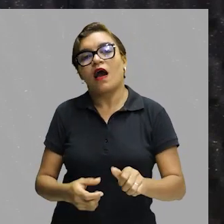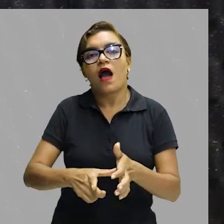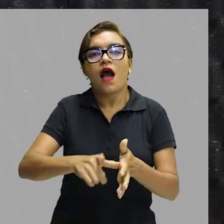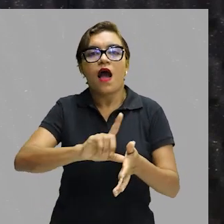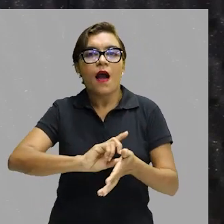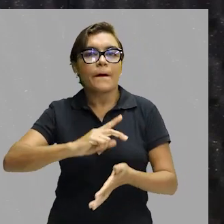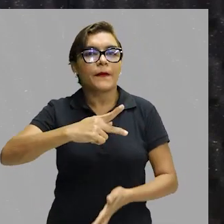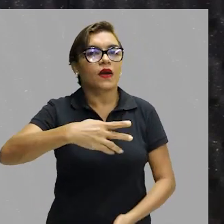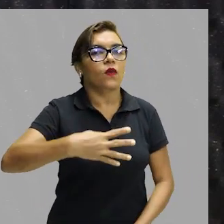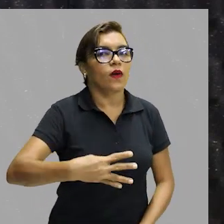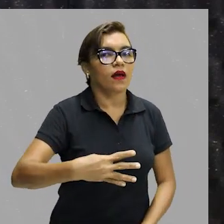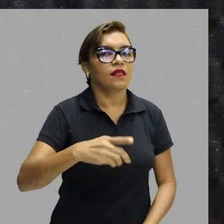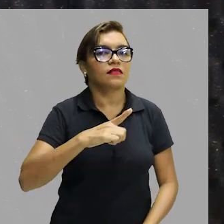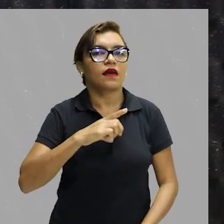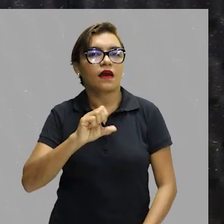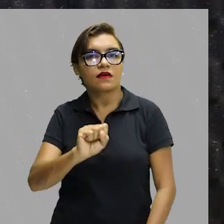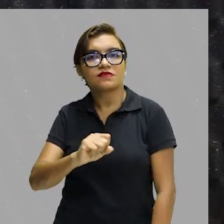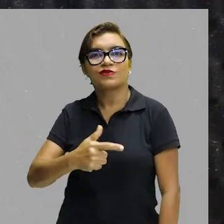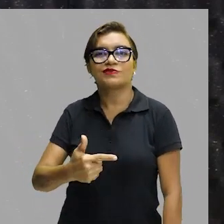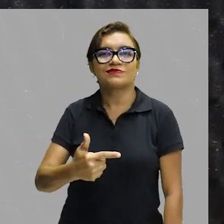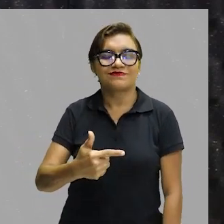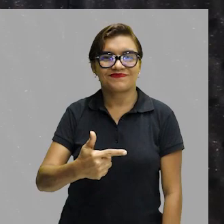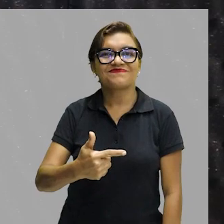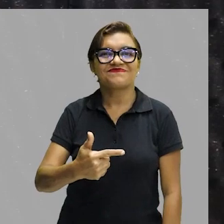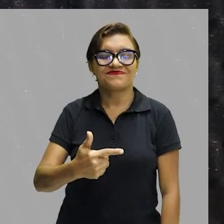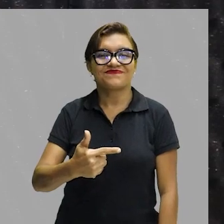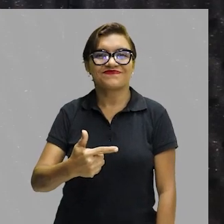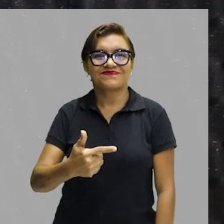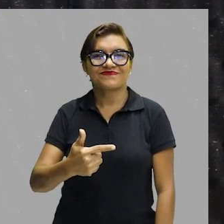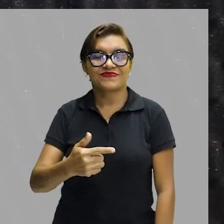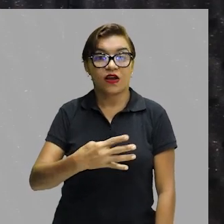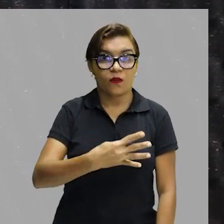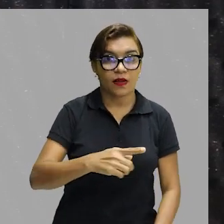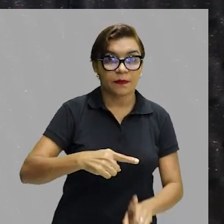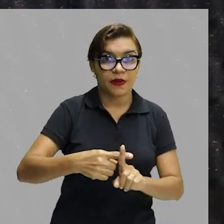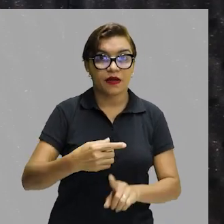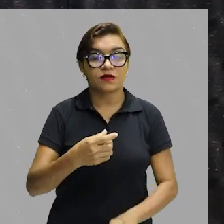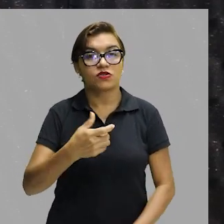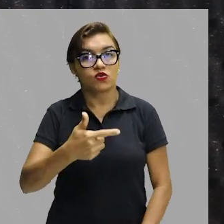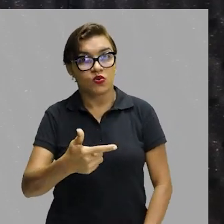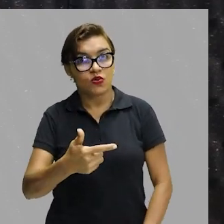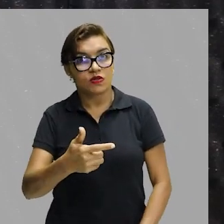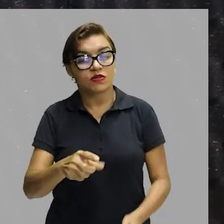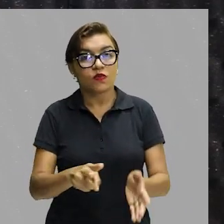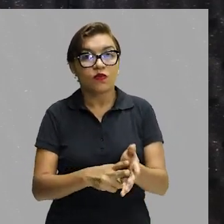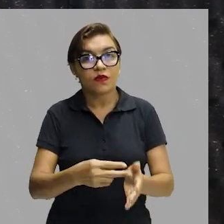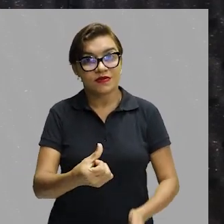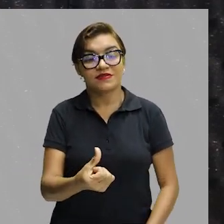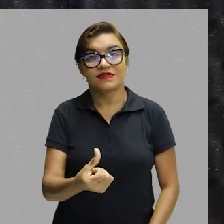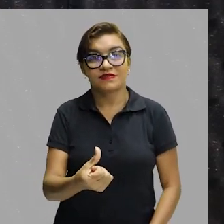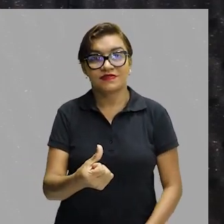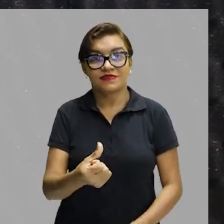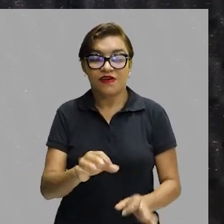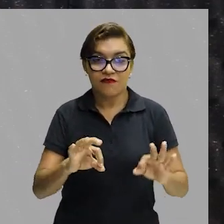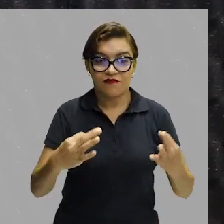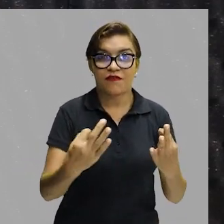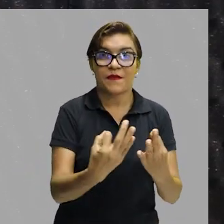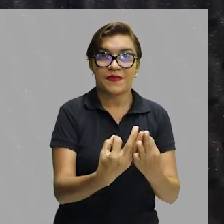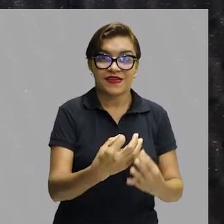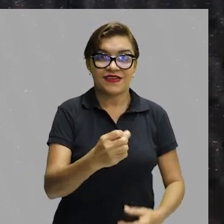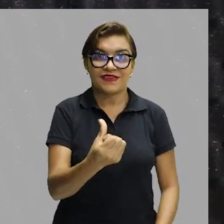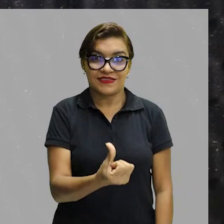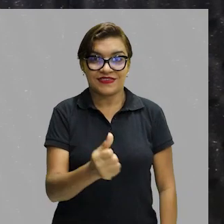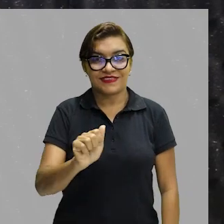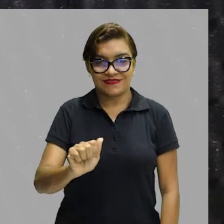ter um S2, certo? Então, 4 mais 2, 6. Então, ele vai pertencer à família 6A. Quinto período,